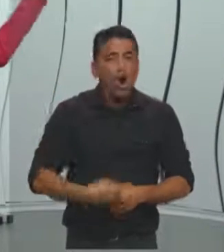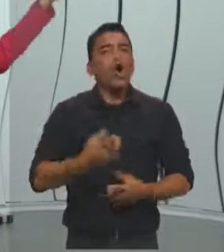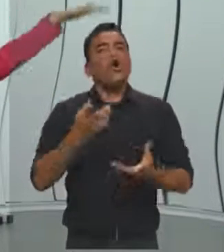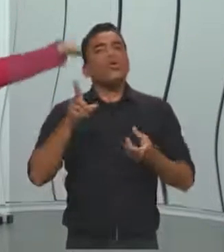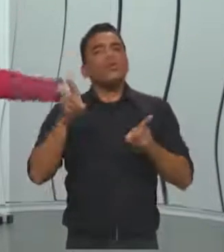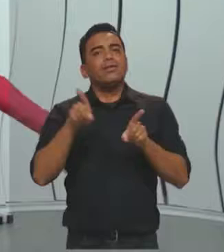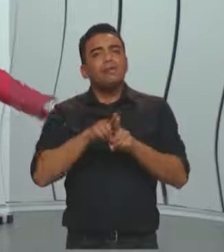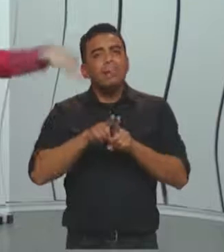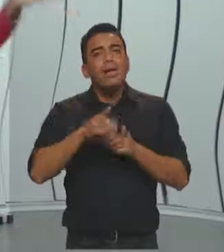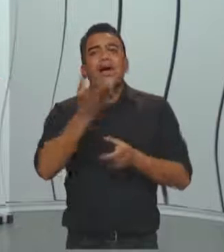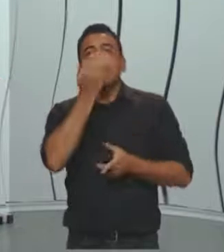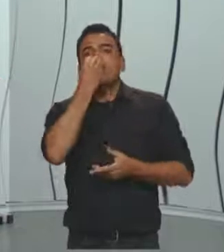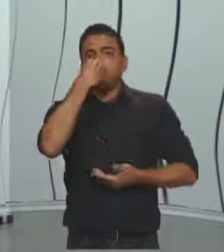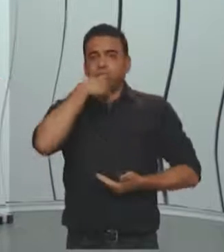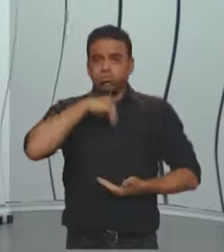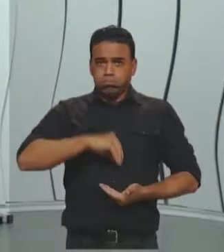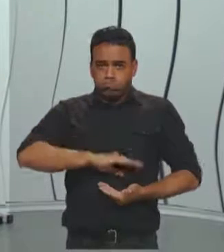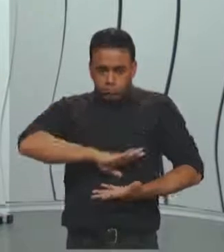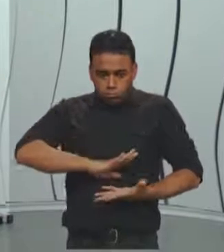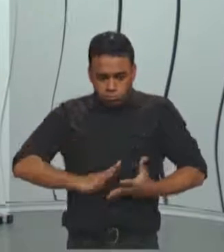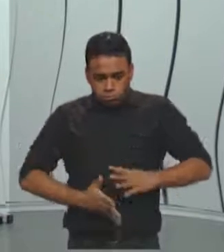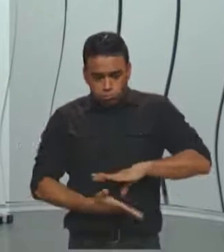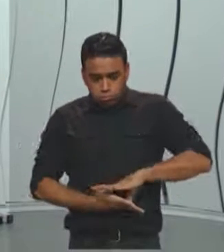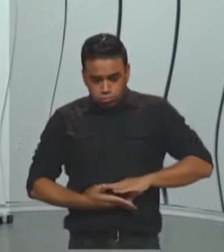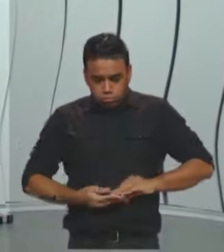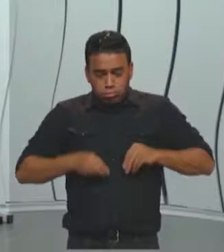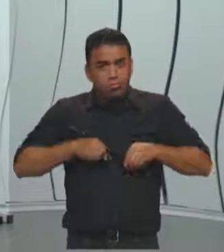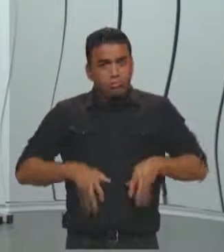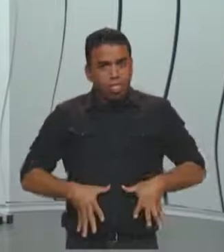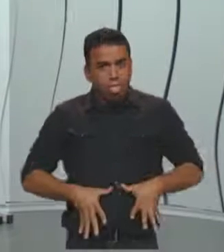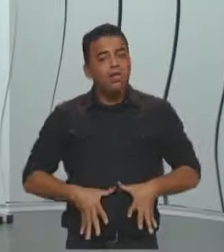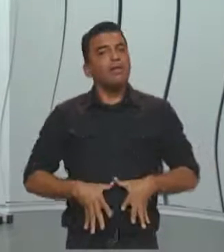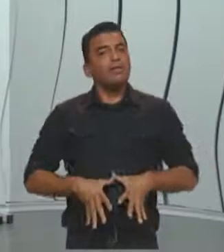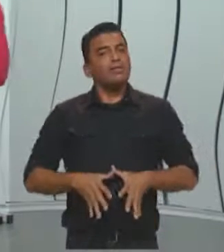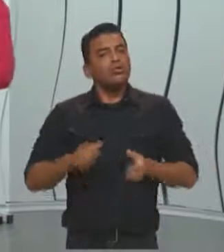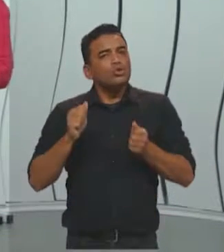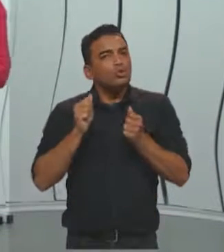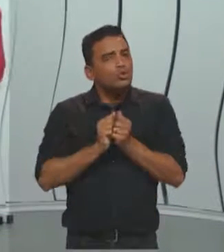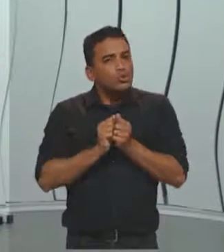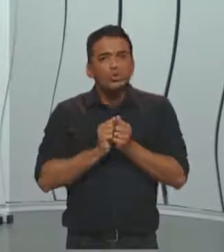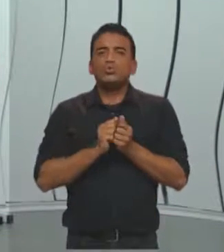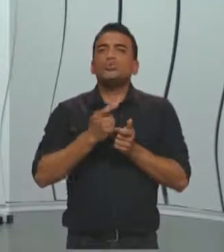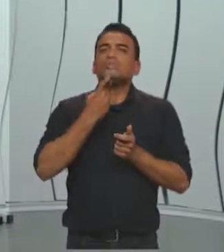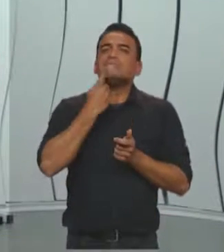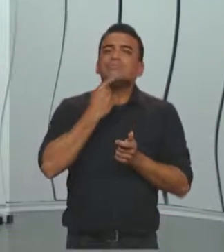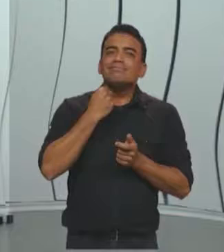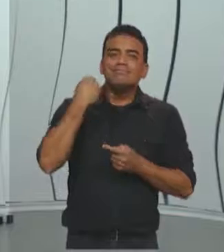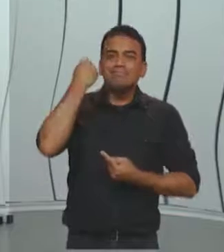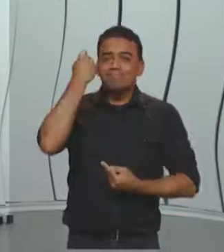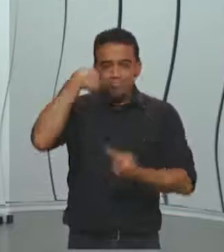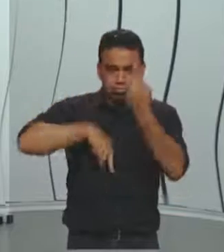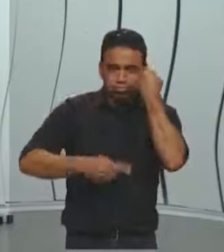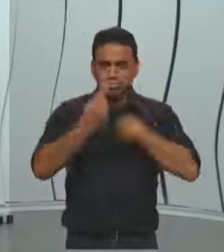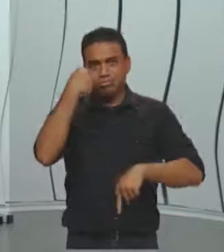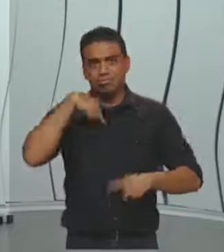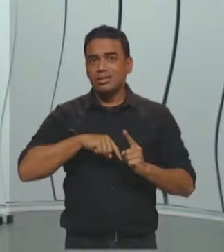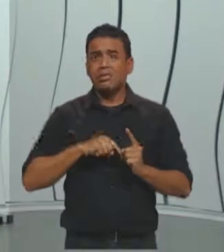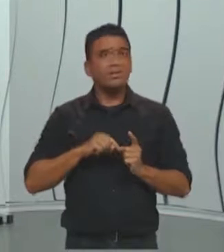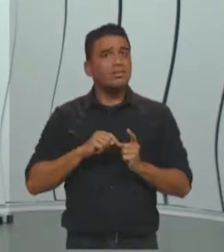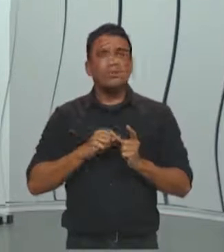o aparelho digestivo com o sistema circulatório. Então, esses